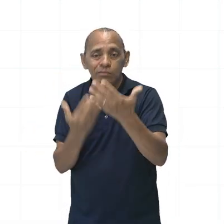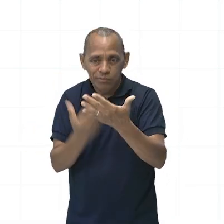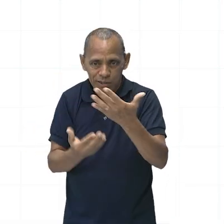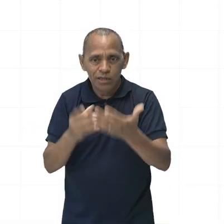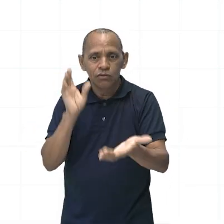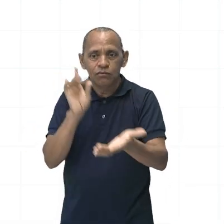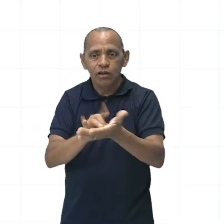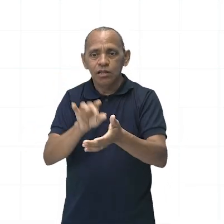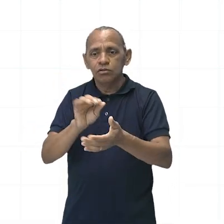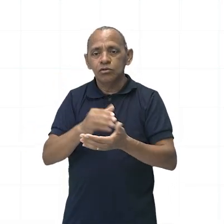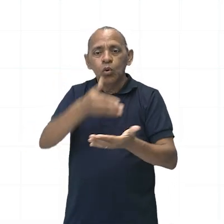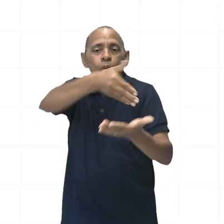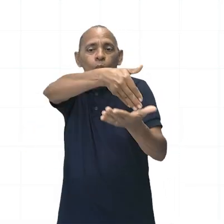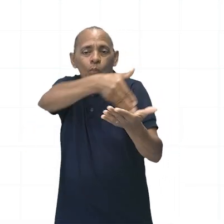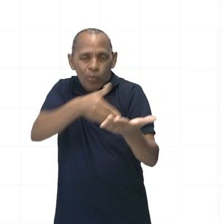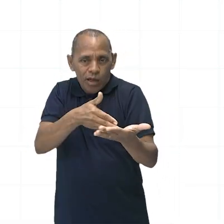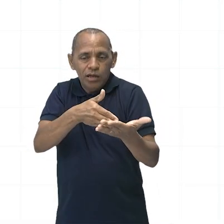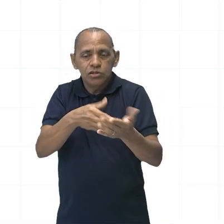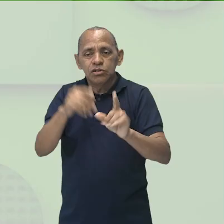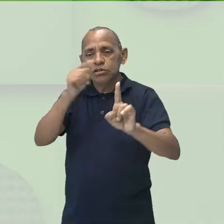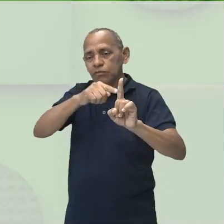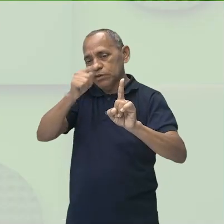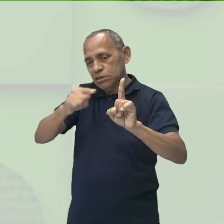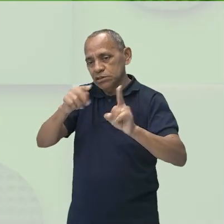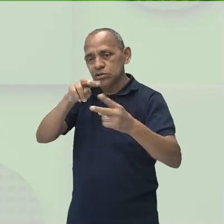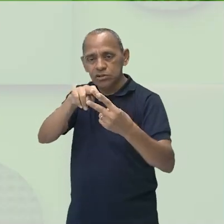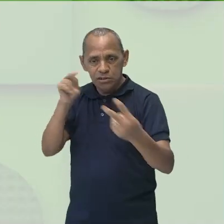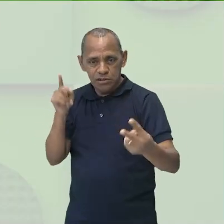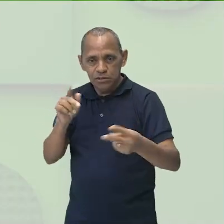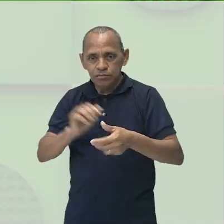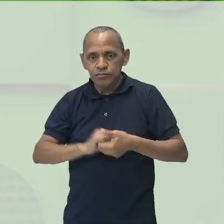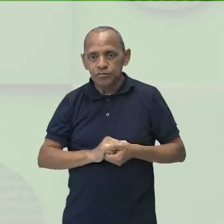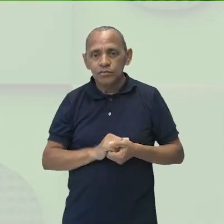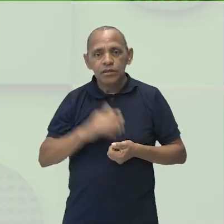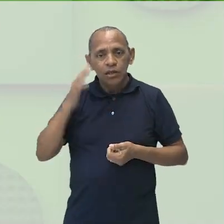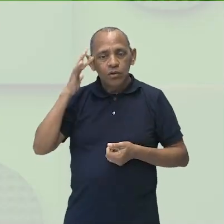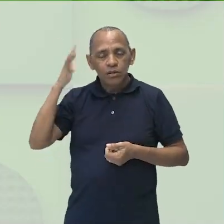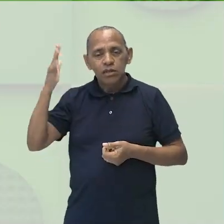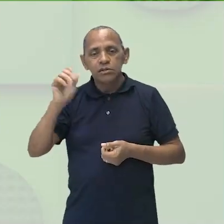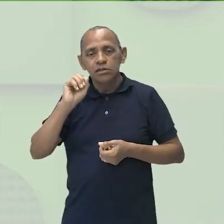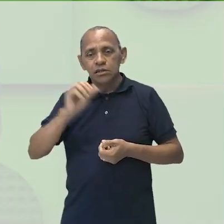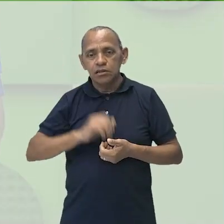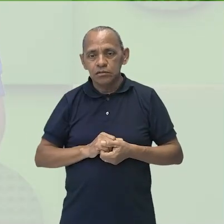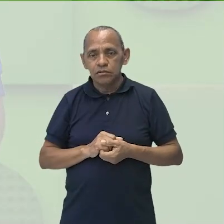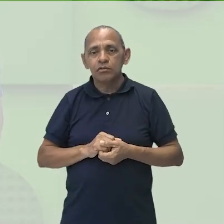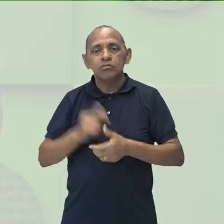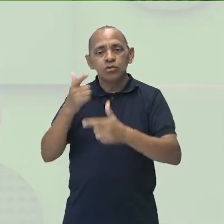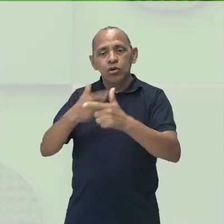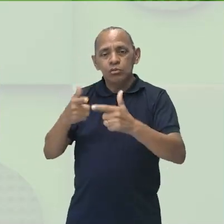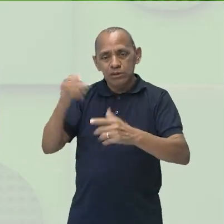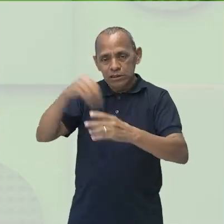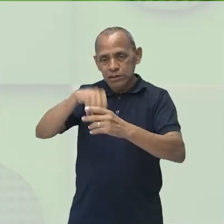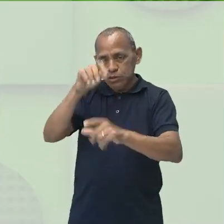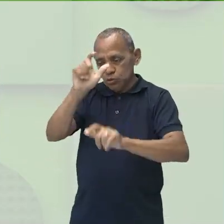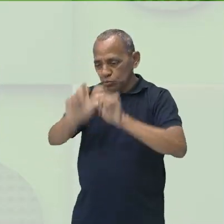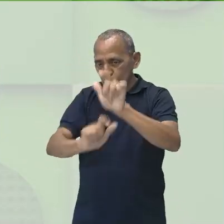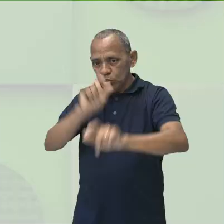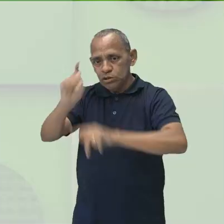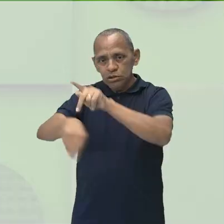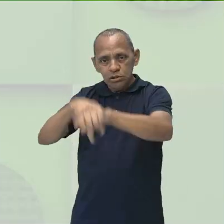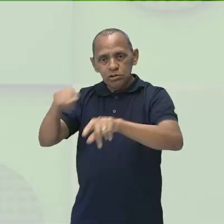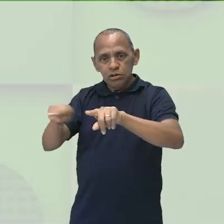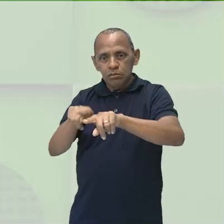verdade, de parte da variabilidade genética. Então, se acontece uma catástrofe dentro de uma população